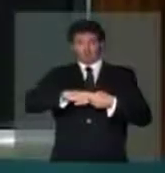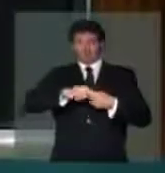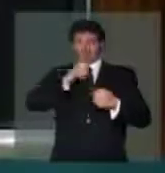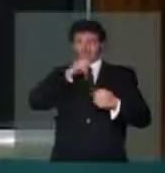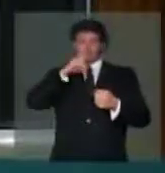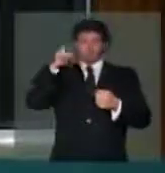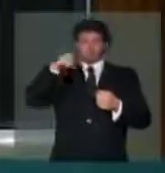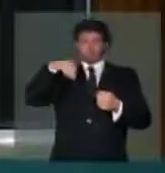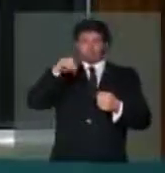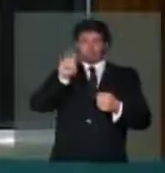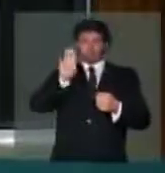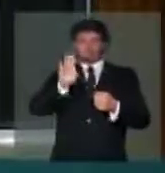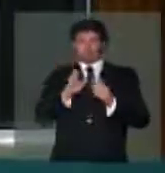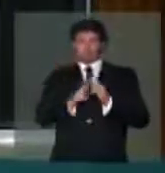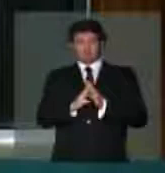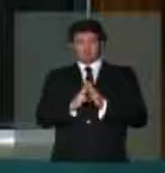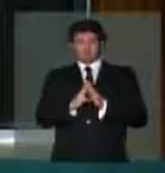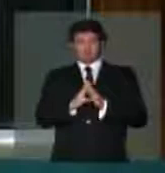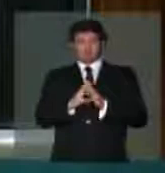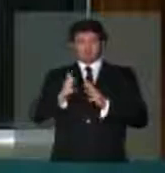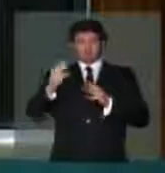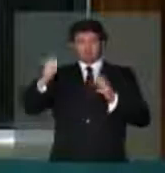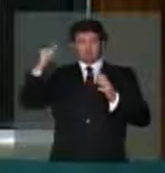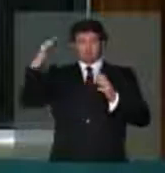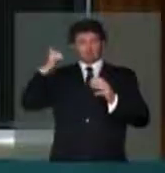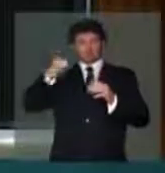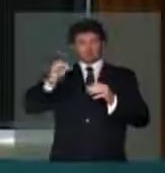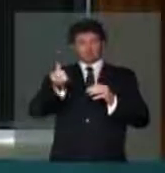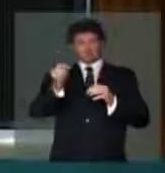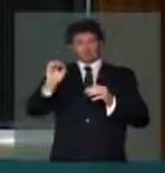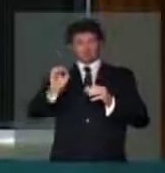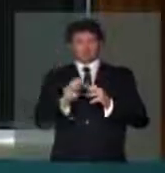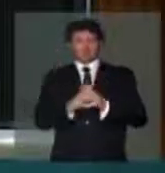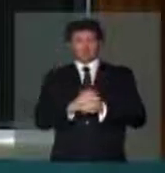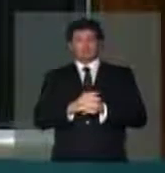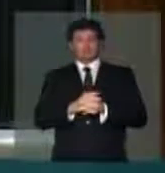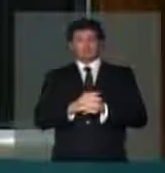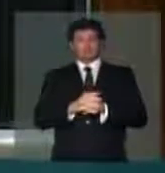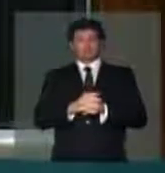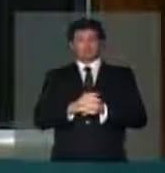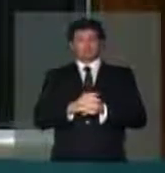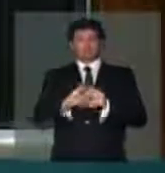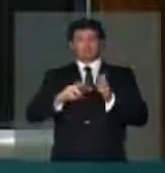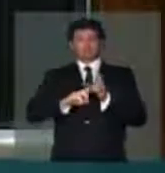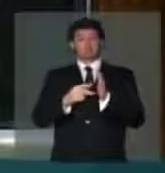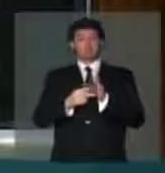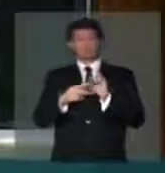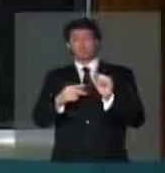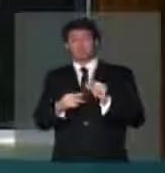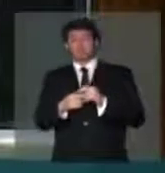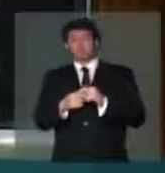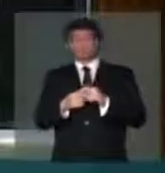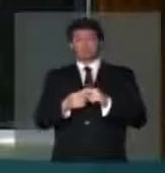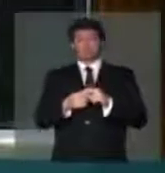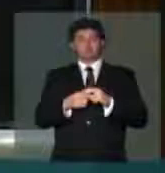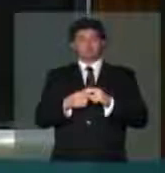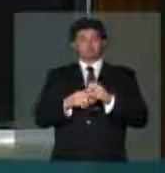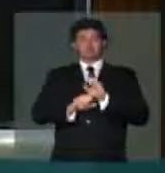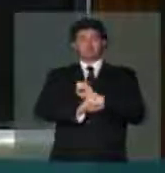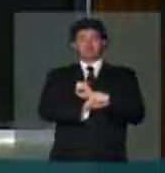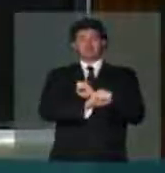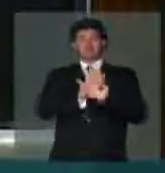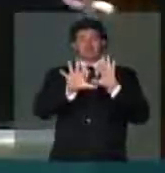velho MDB nos idos de 60, isso significa, em termos bem